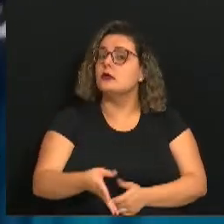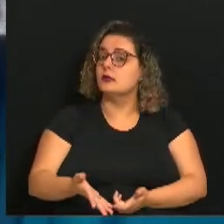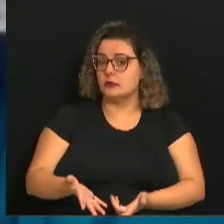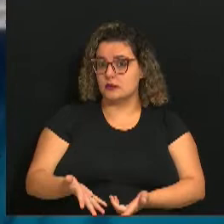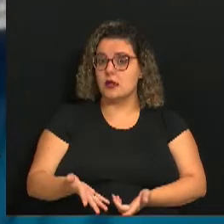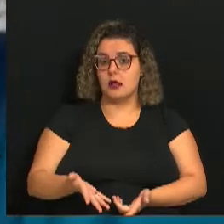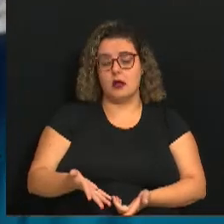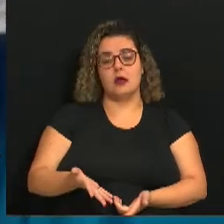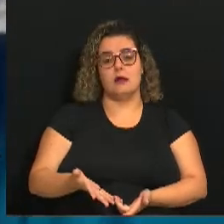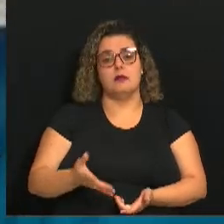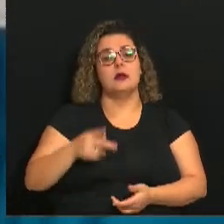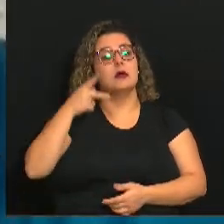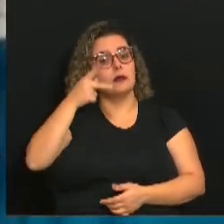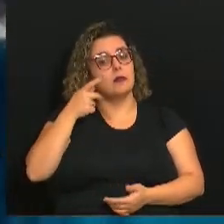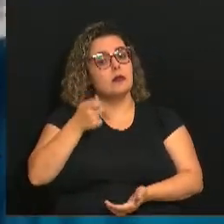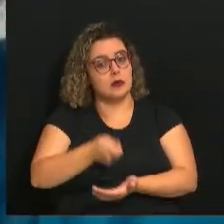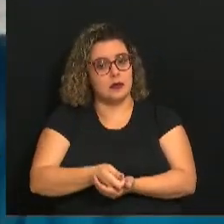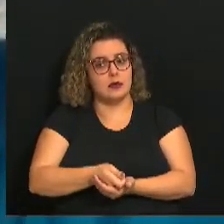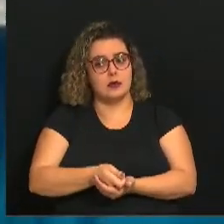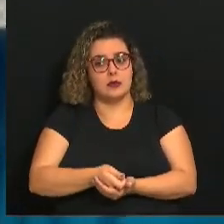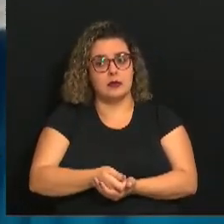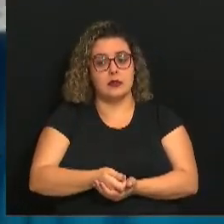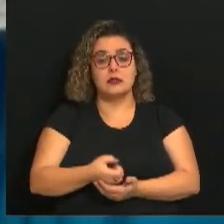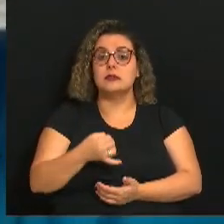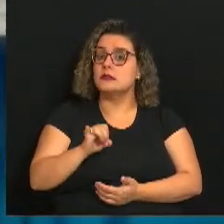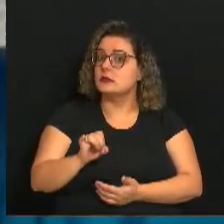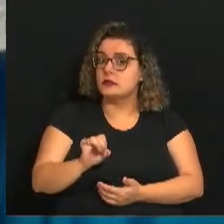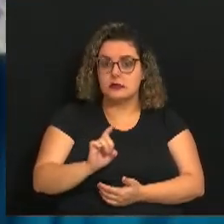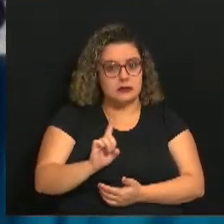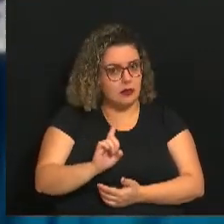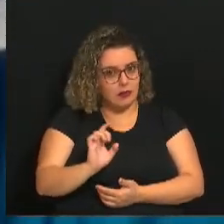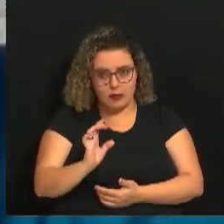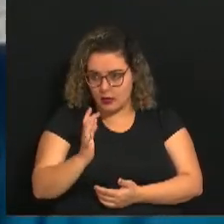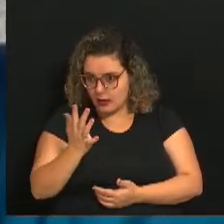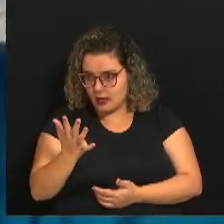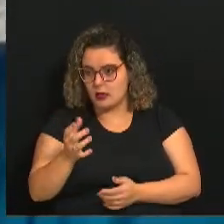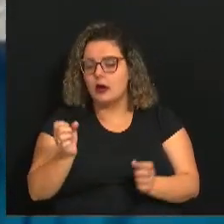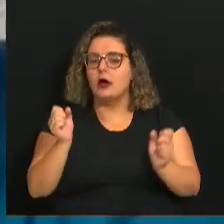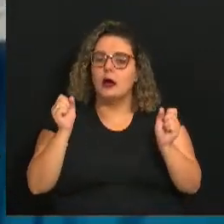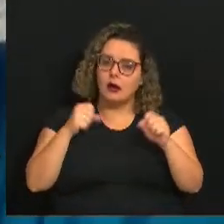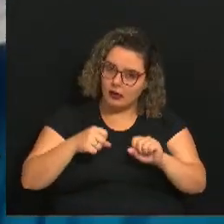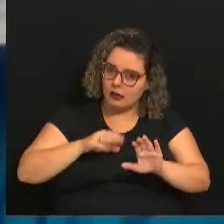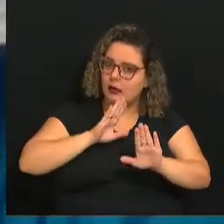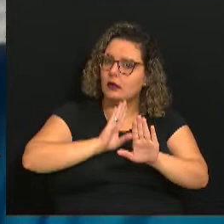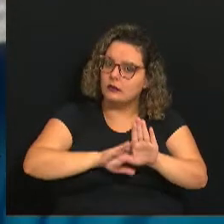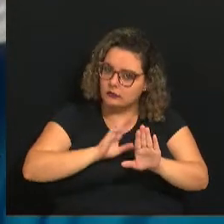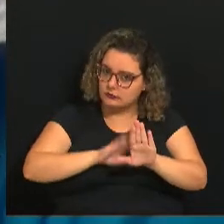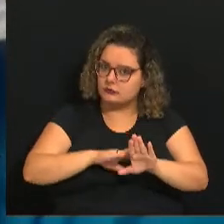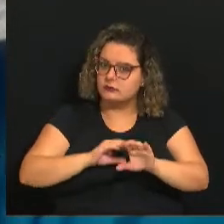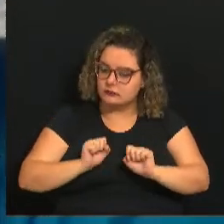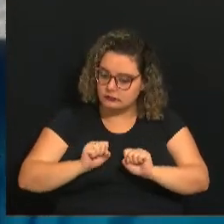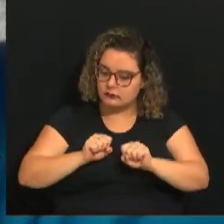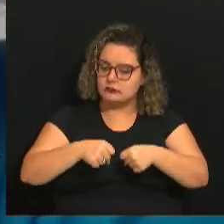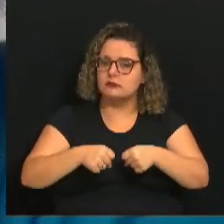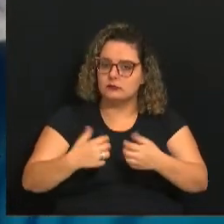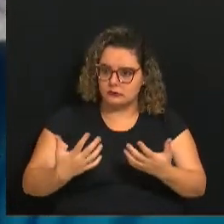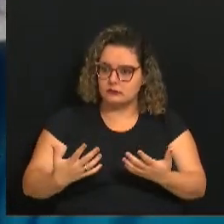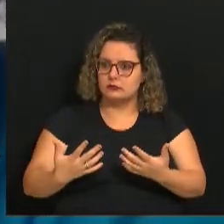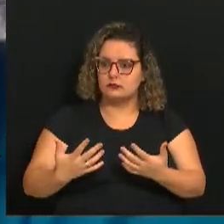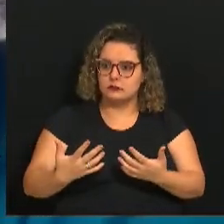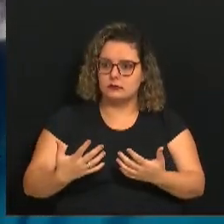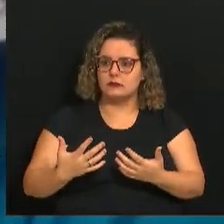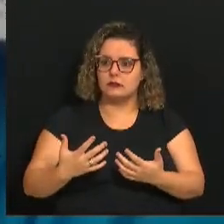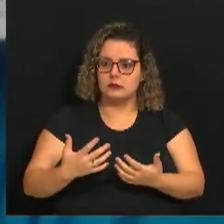efetivada, né? E caso não aconteça, a gente tem que aumentar aí o tom da